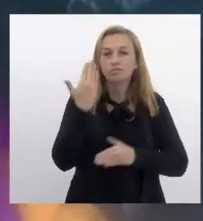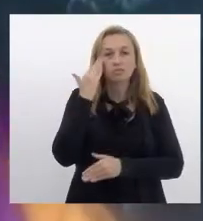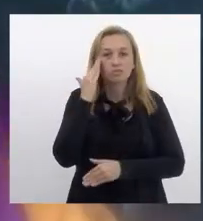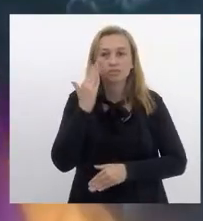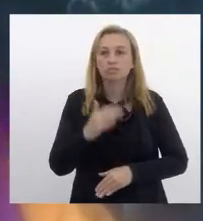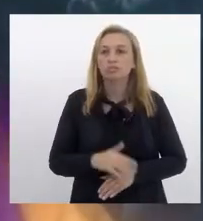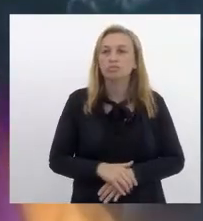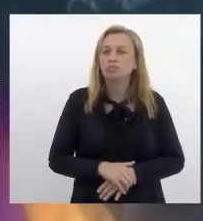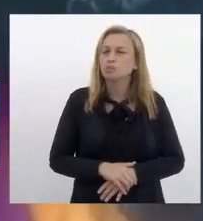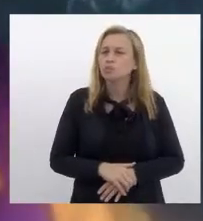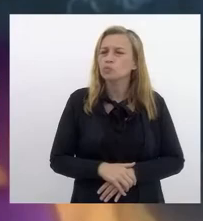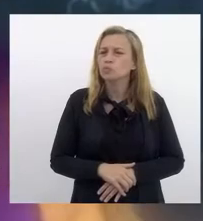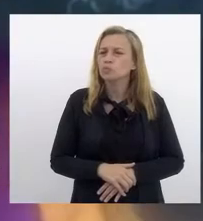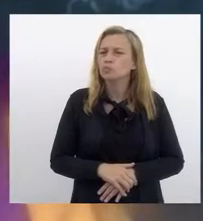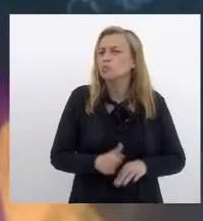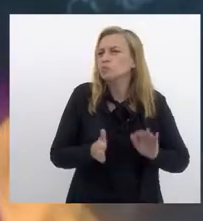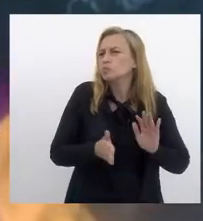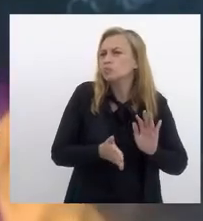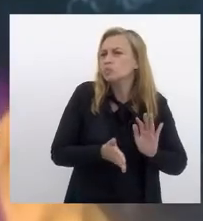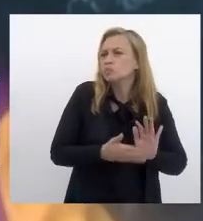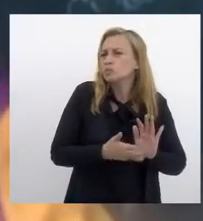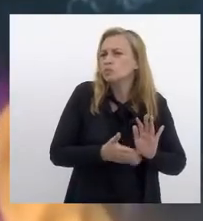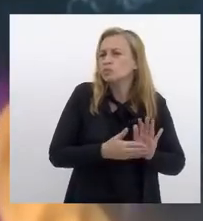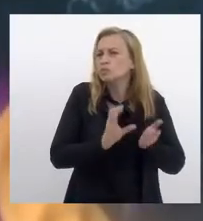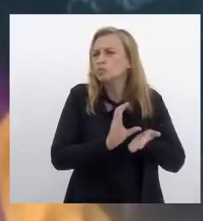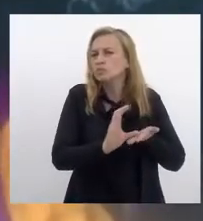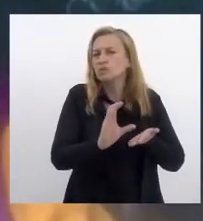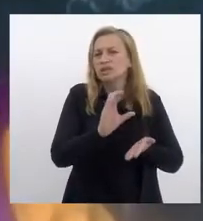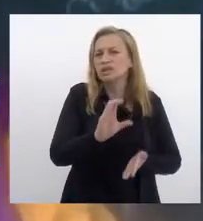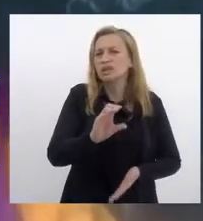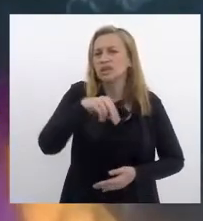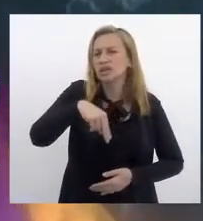entendimento que proposições como o uso de CNPJ,